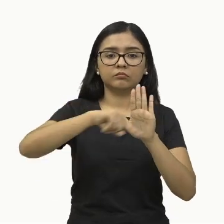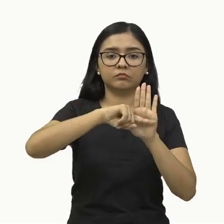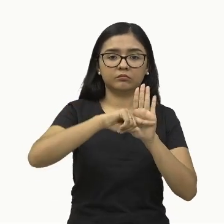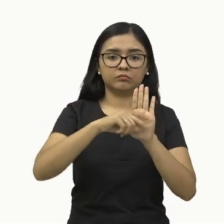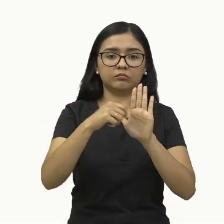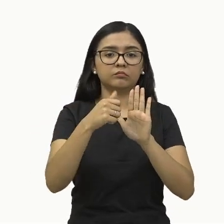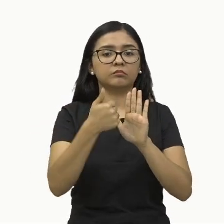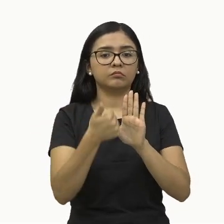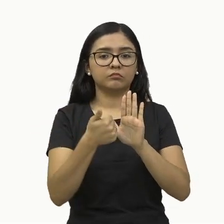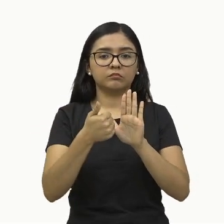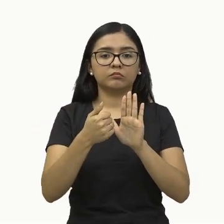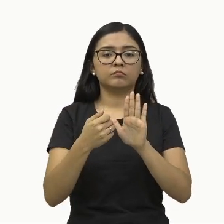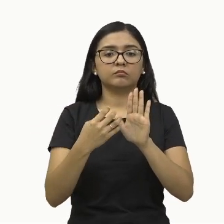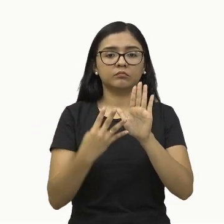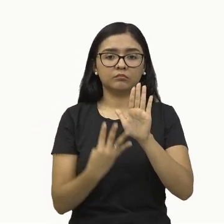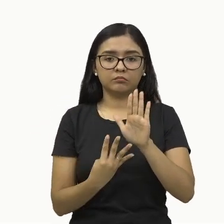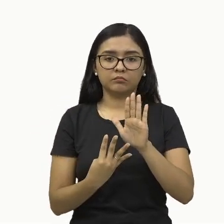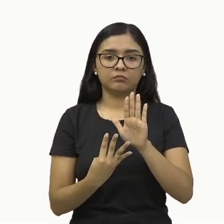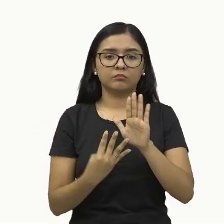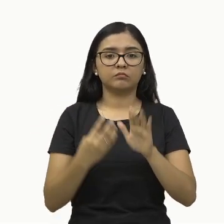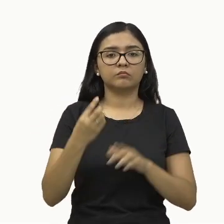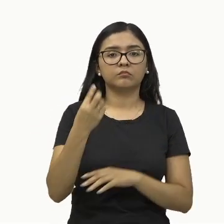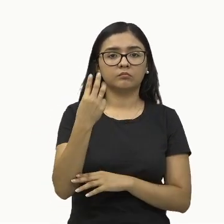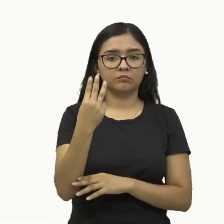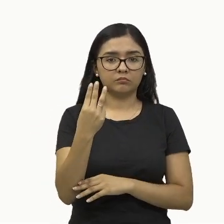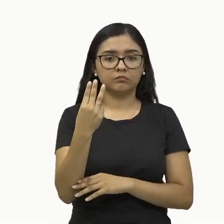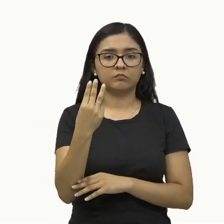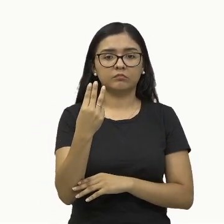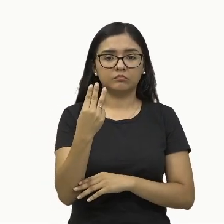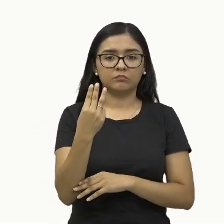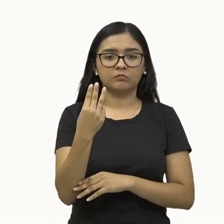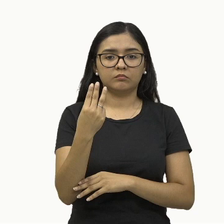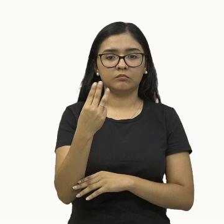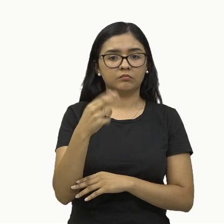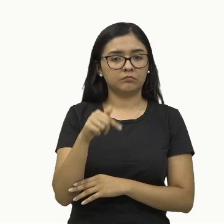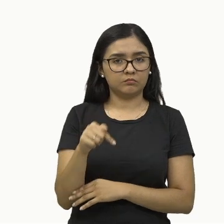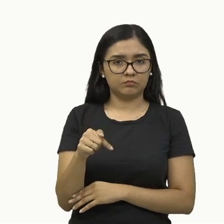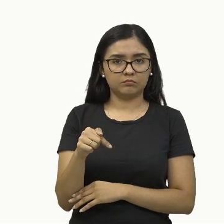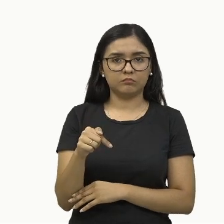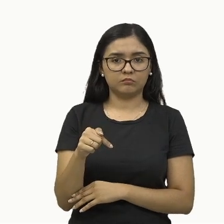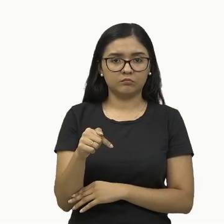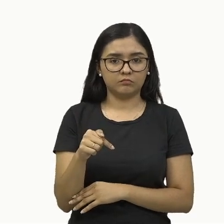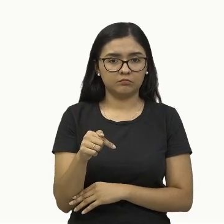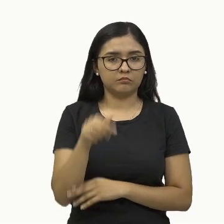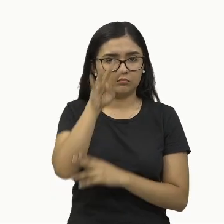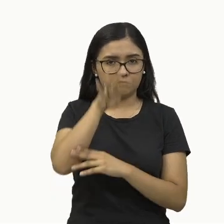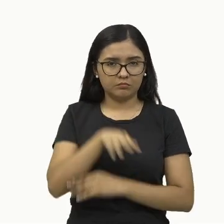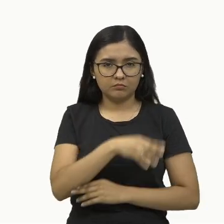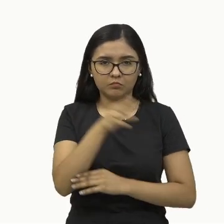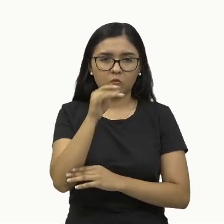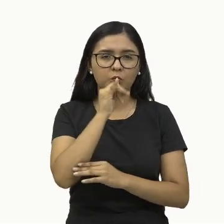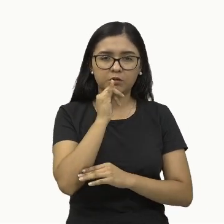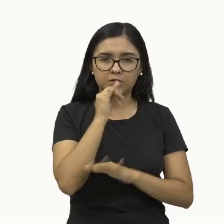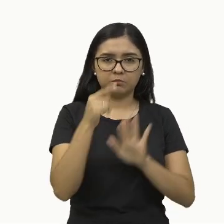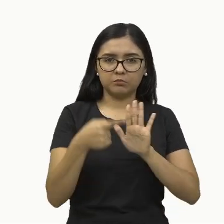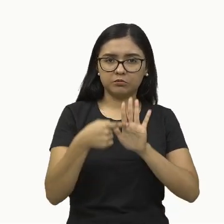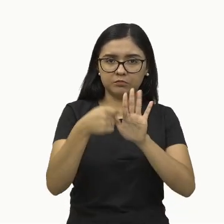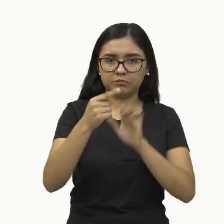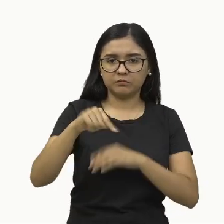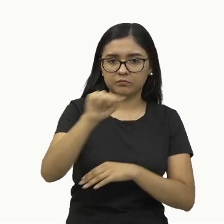1, 4, 3 e 7. Só um exemplo, tá?